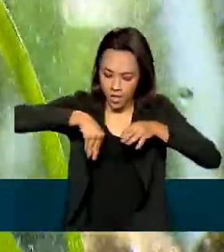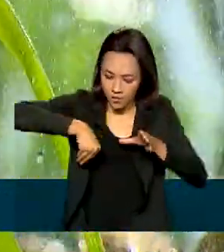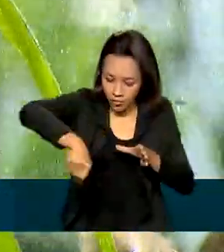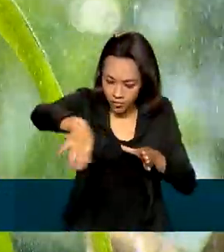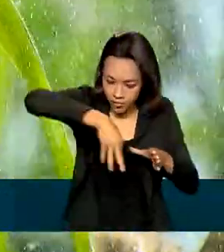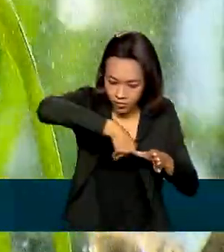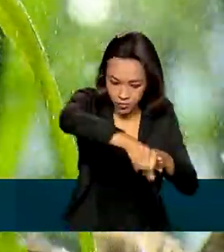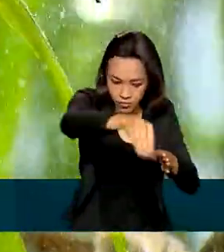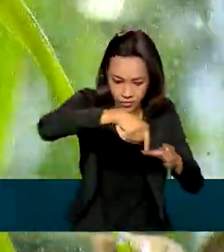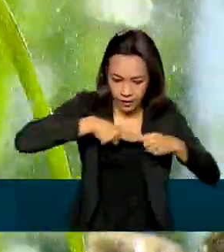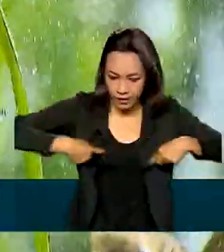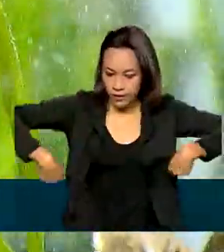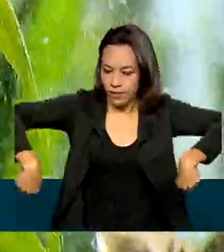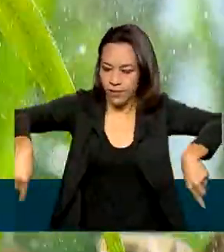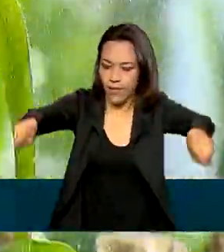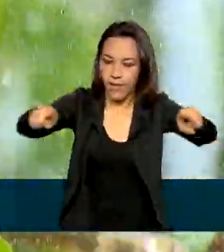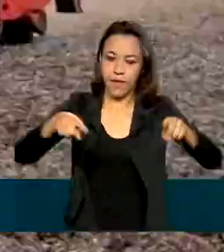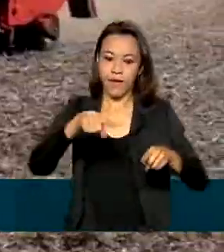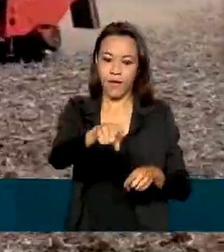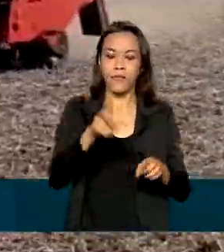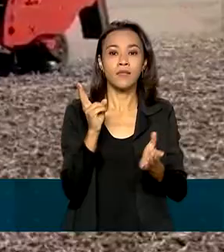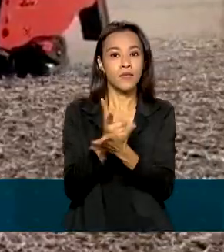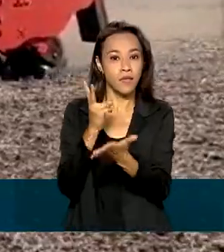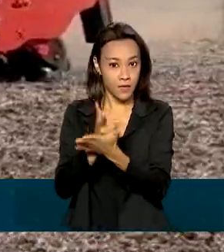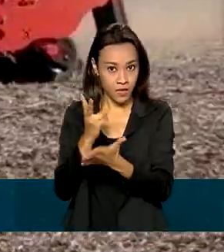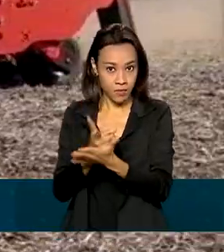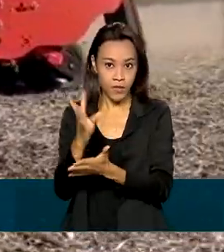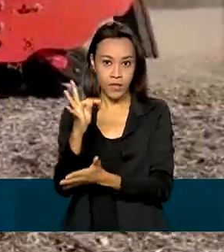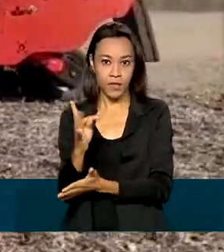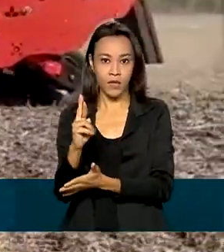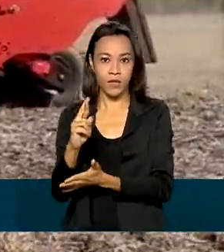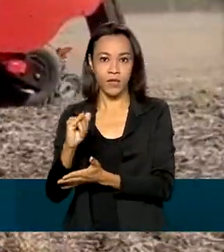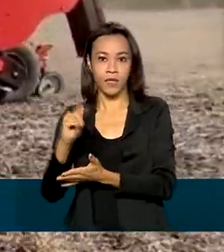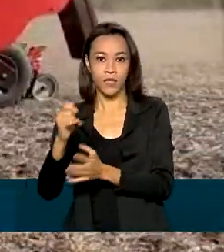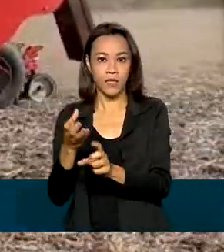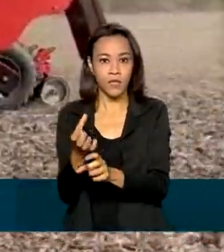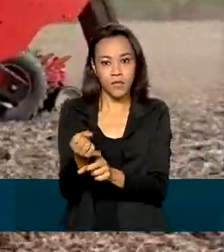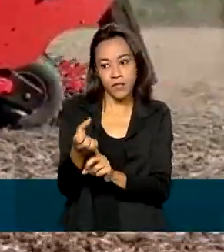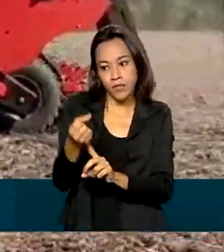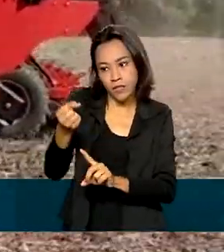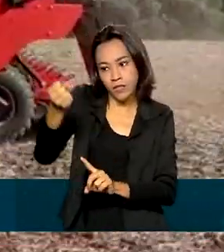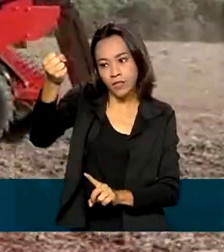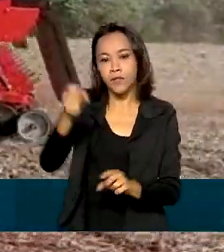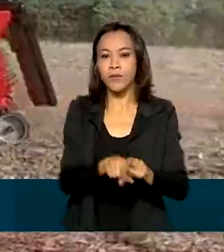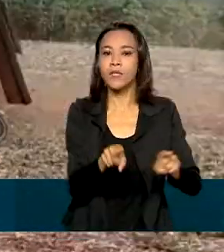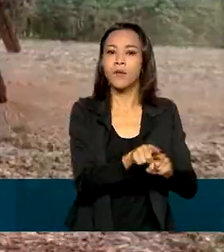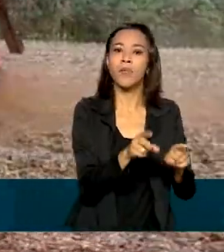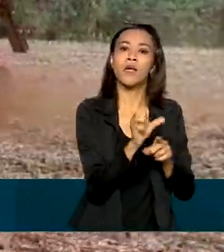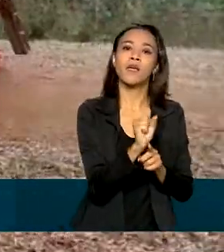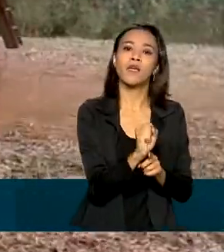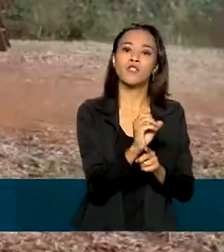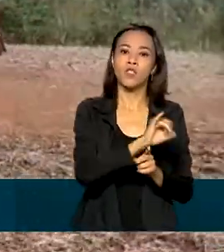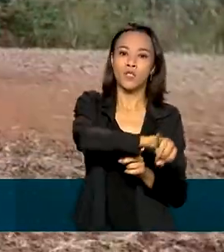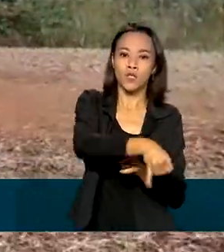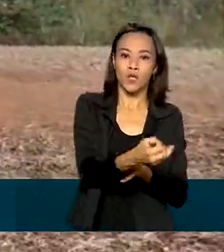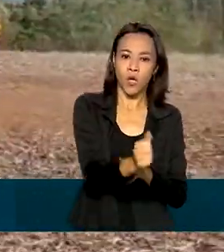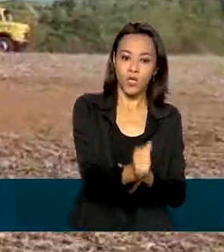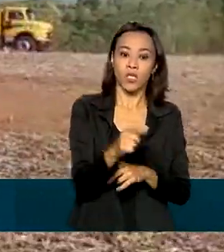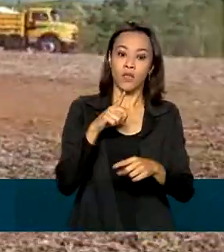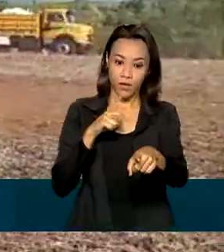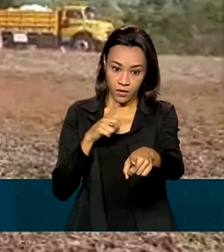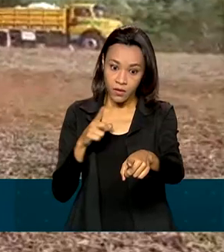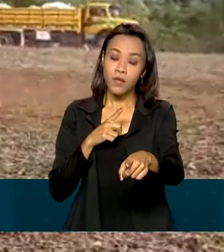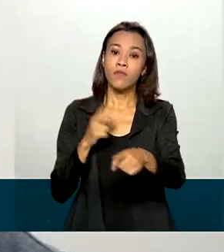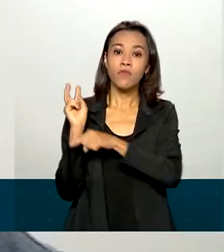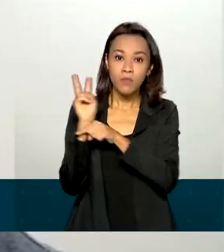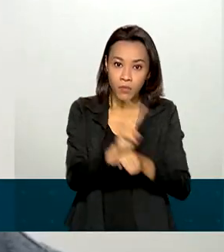destaque para a produção de soja e trigo. Para manter e até expandir o negócio, ele contou com apoio de linhas de